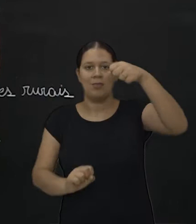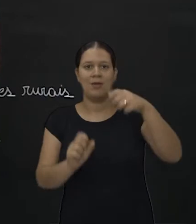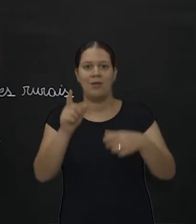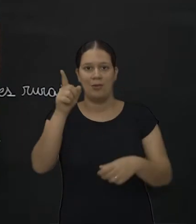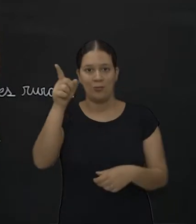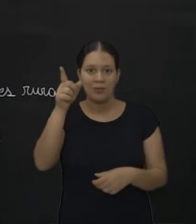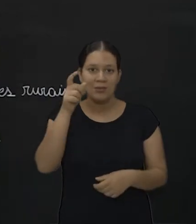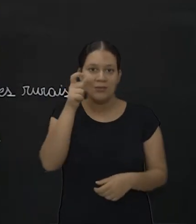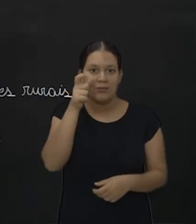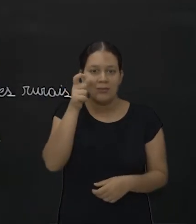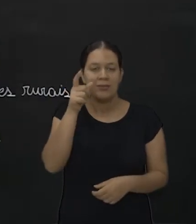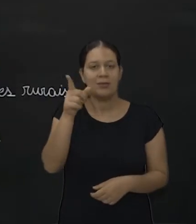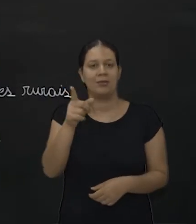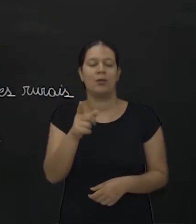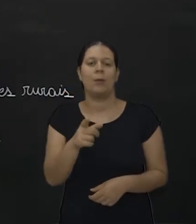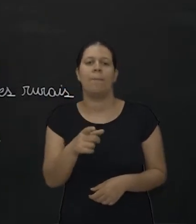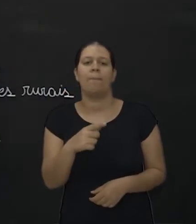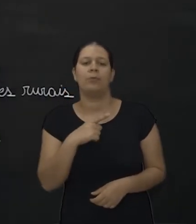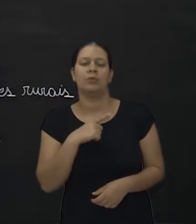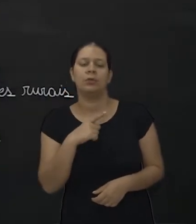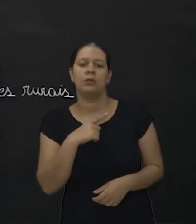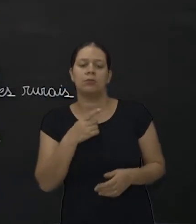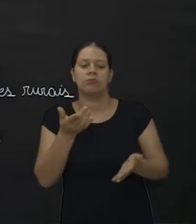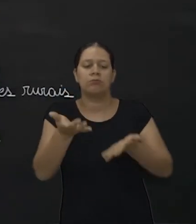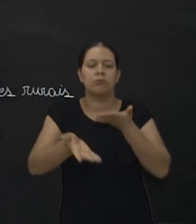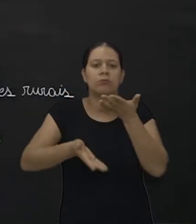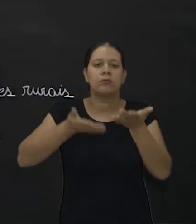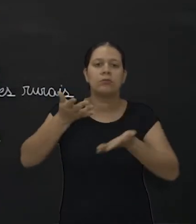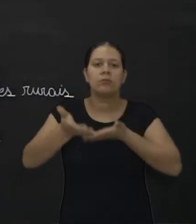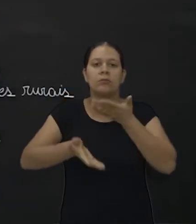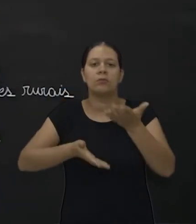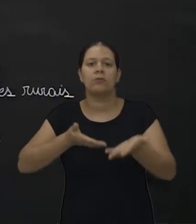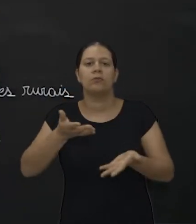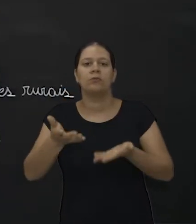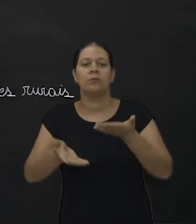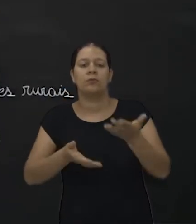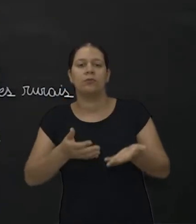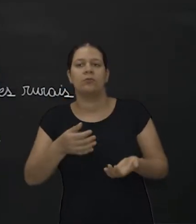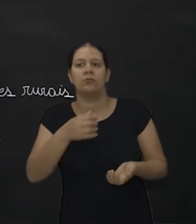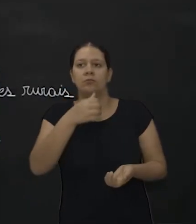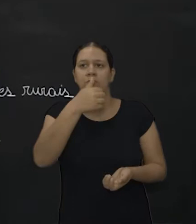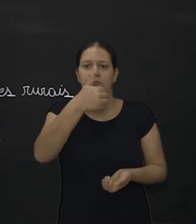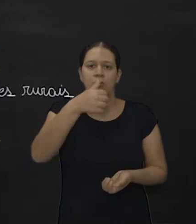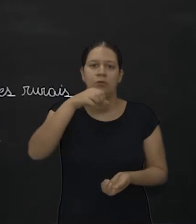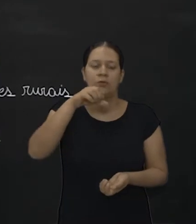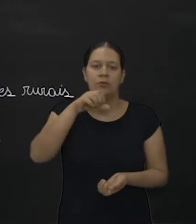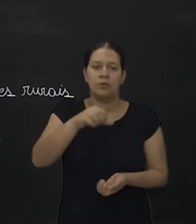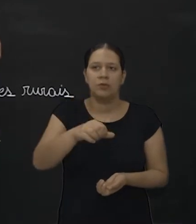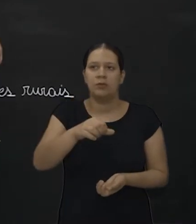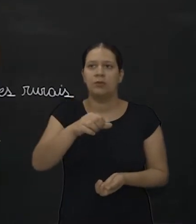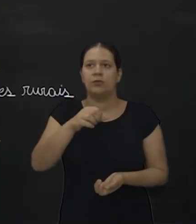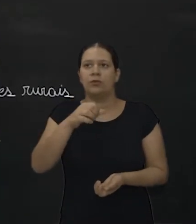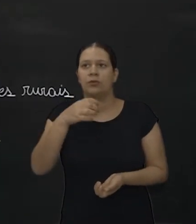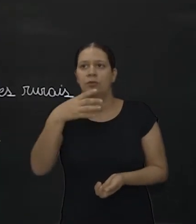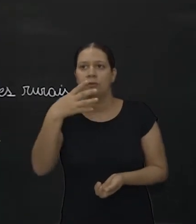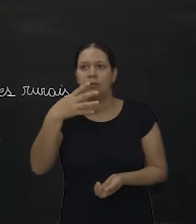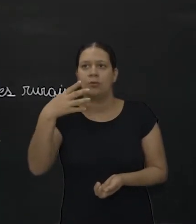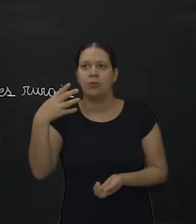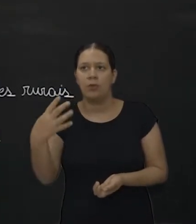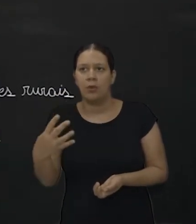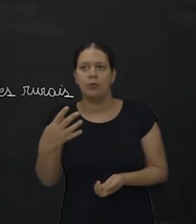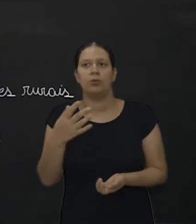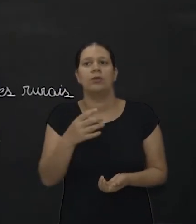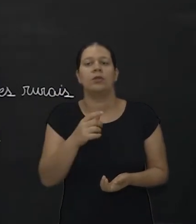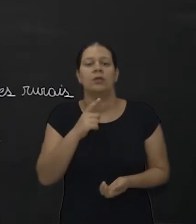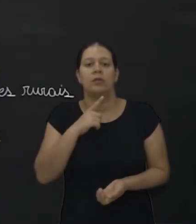mais atenção. Existia um tratado que datava de 1494, que era o Tratado de Tordesilhas, que era uma